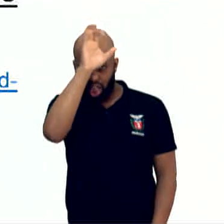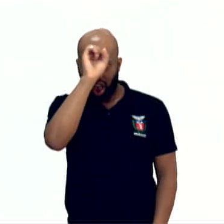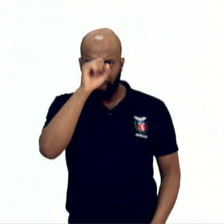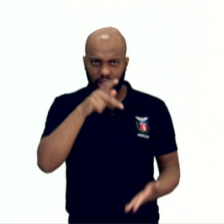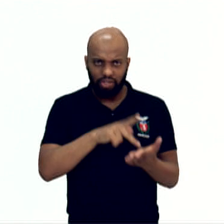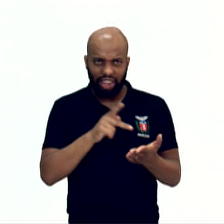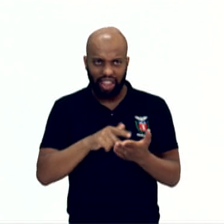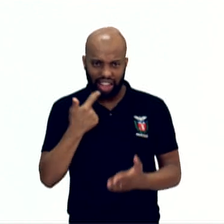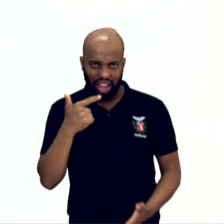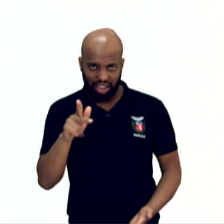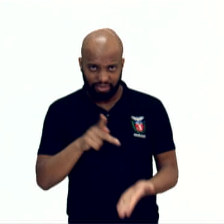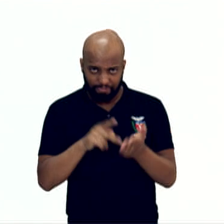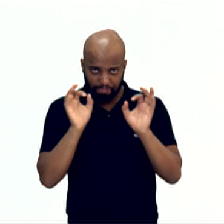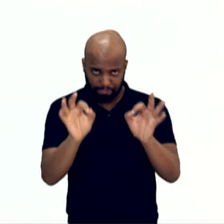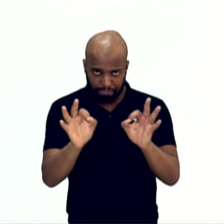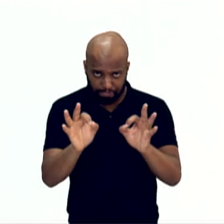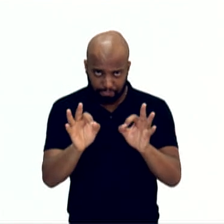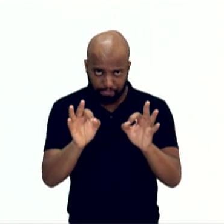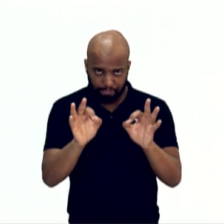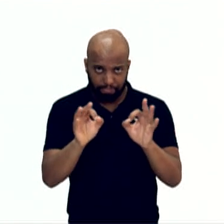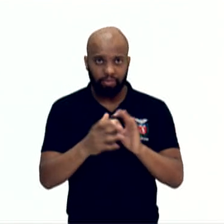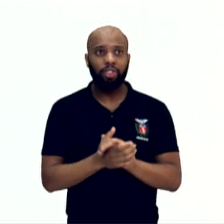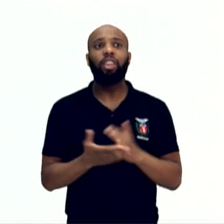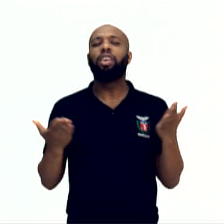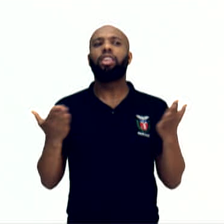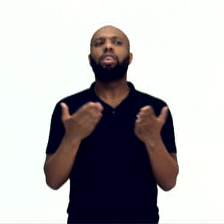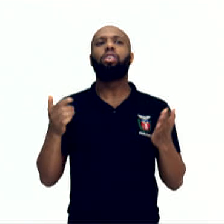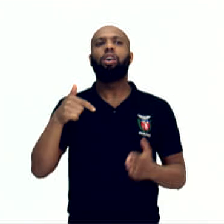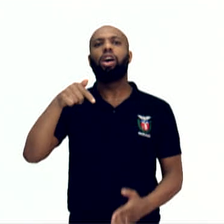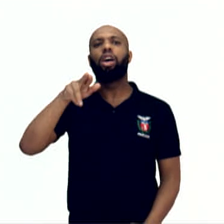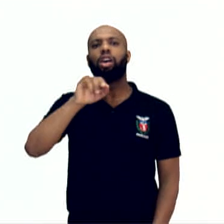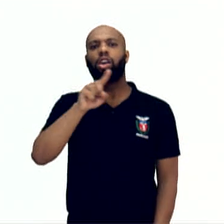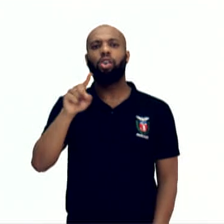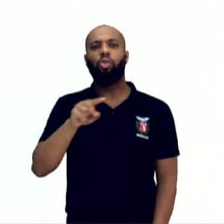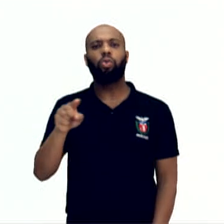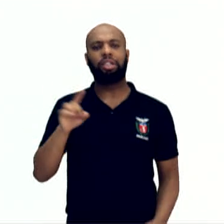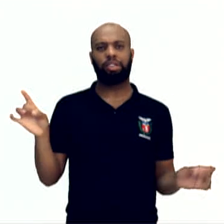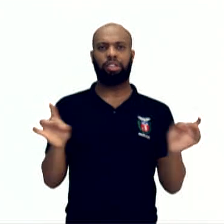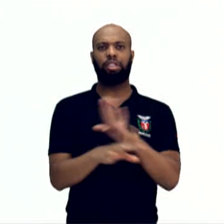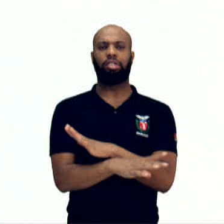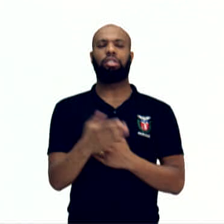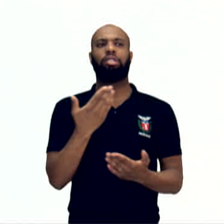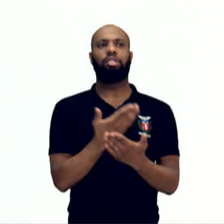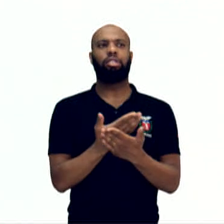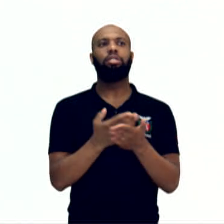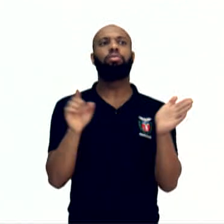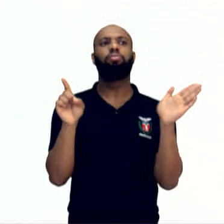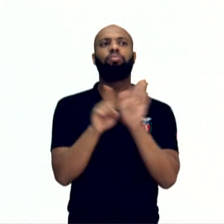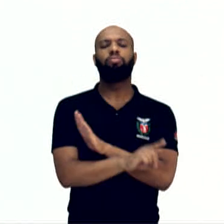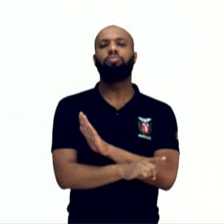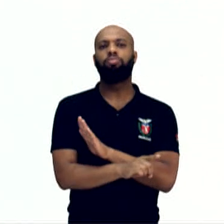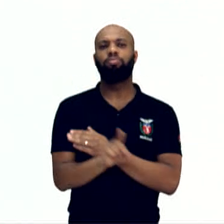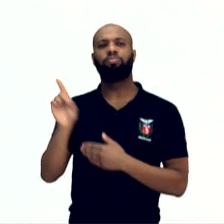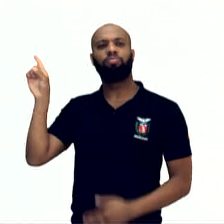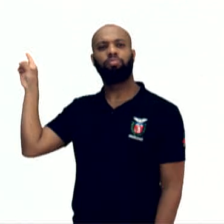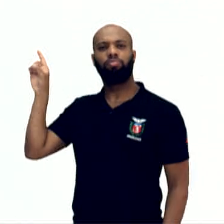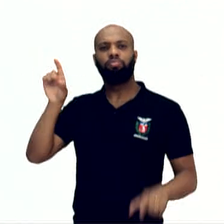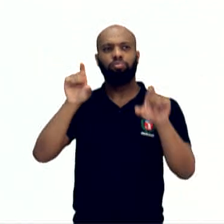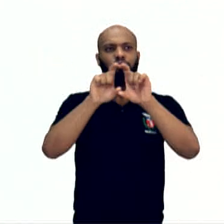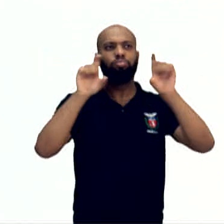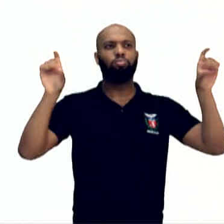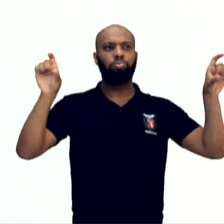idioma? E o nosso quiz para terminar a aula. Perguntinha, que é um artículo de opinião e quais